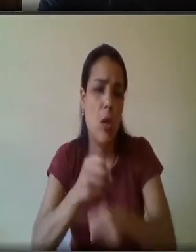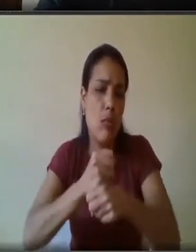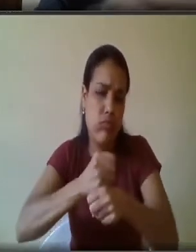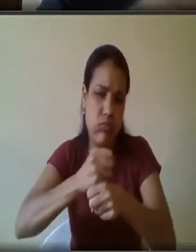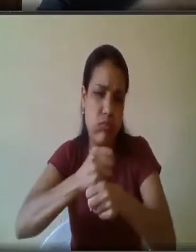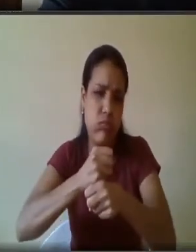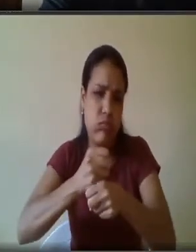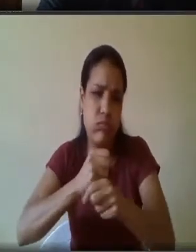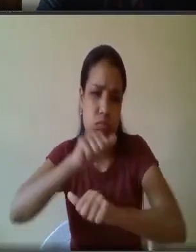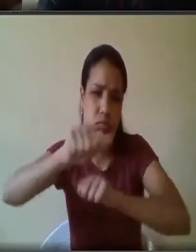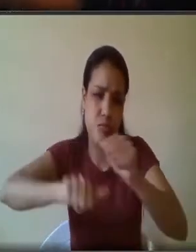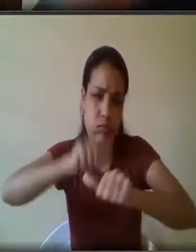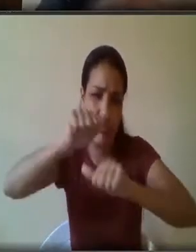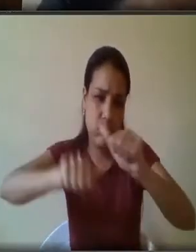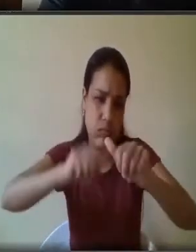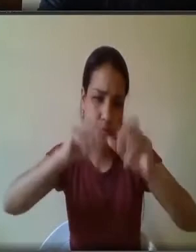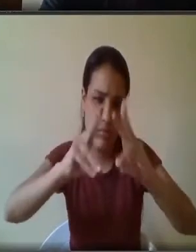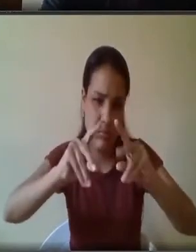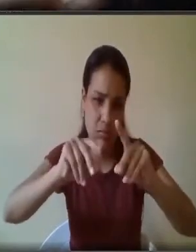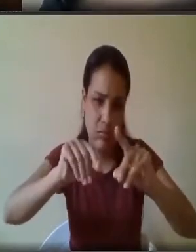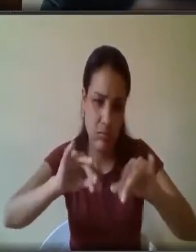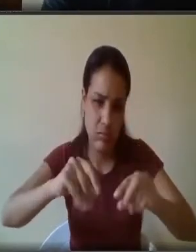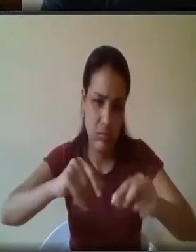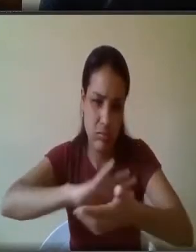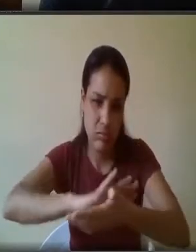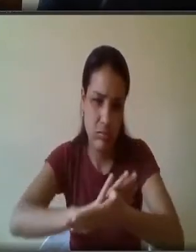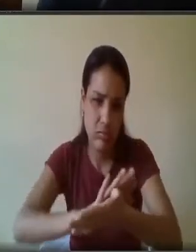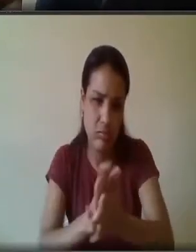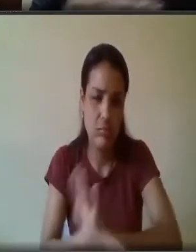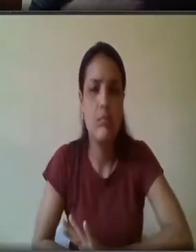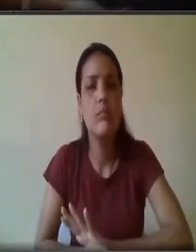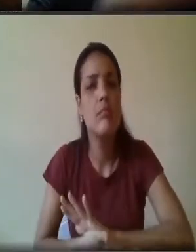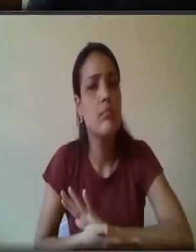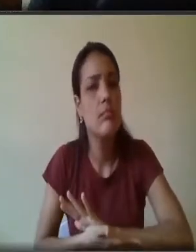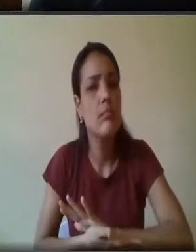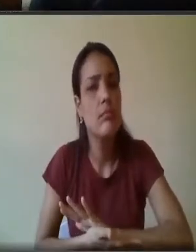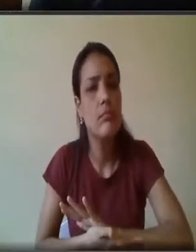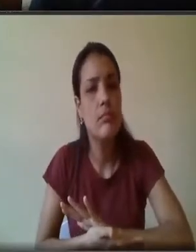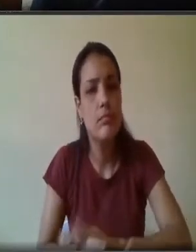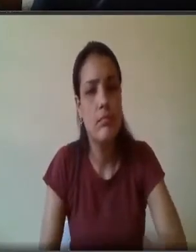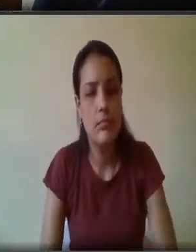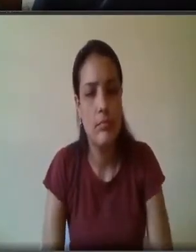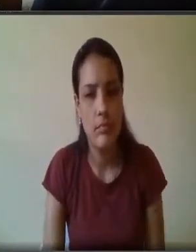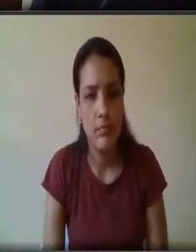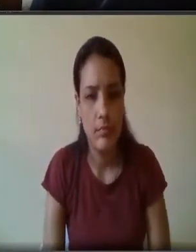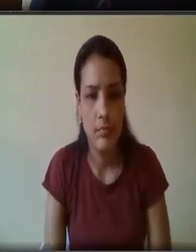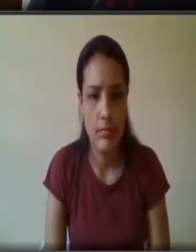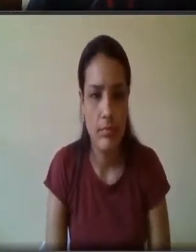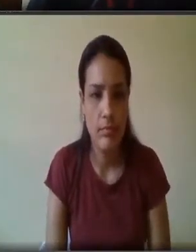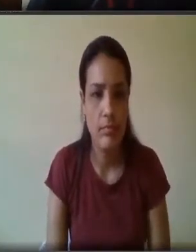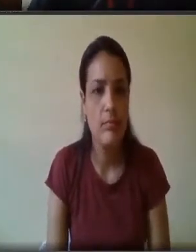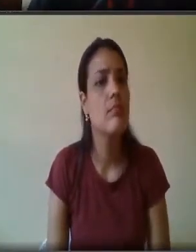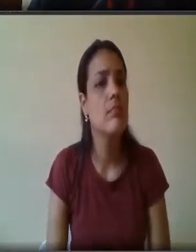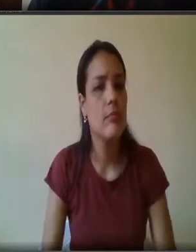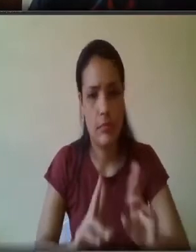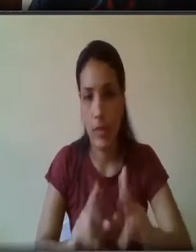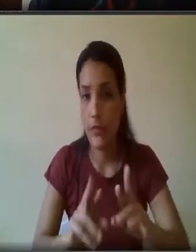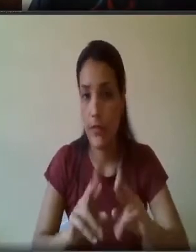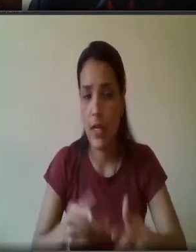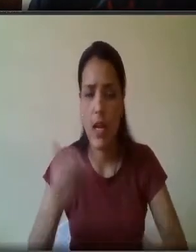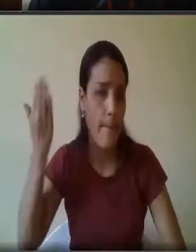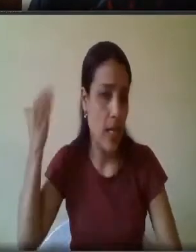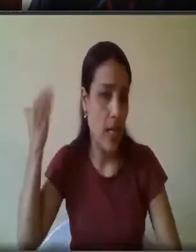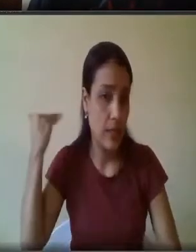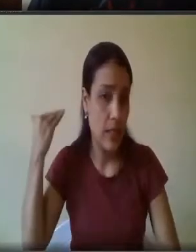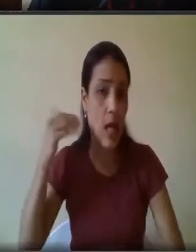mais aquele relevo em forma de mesa, né? O relevo tabular como era antes. Então, vamos imaginar